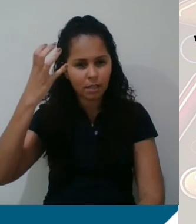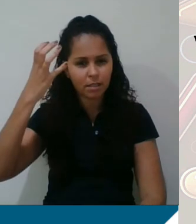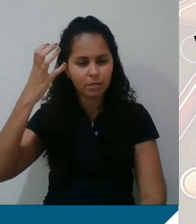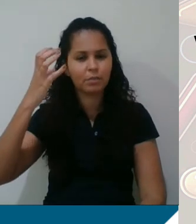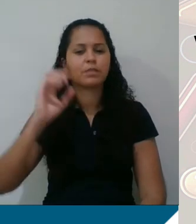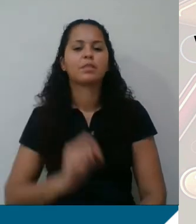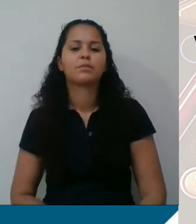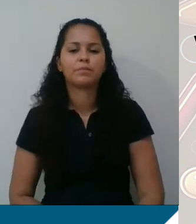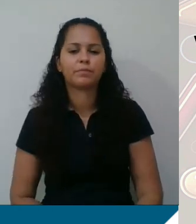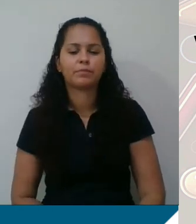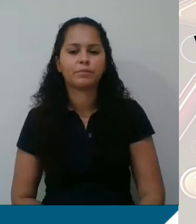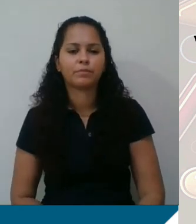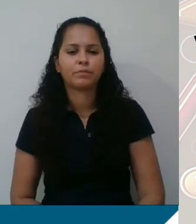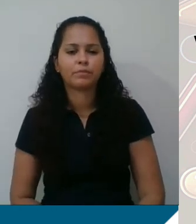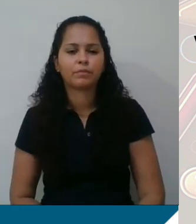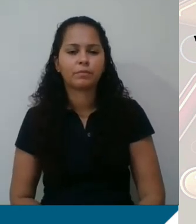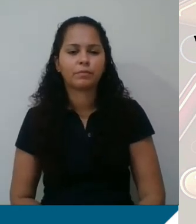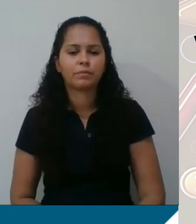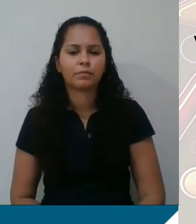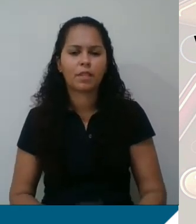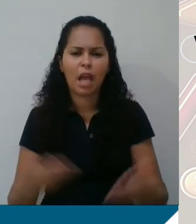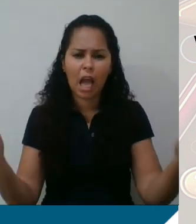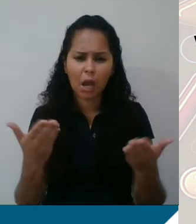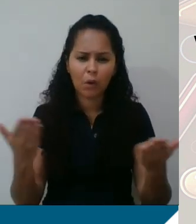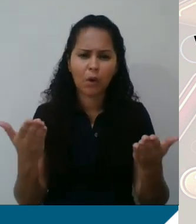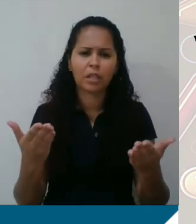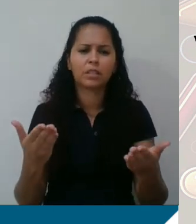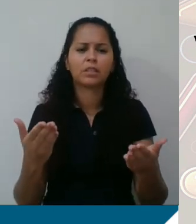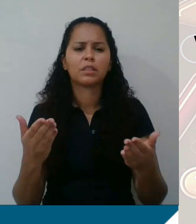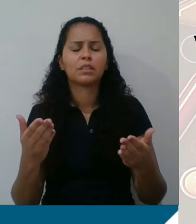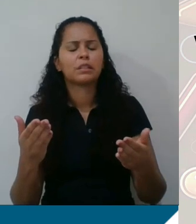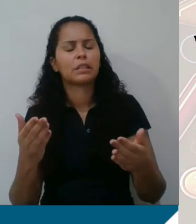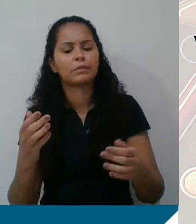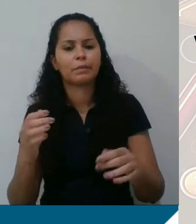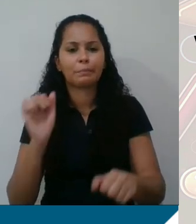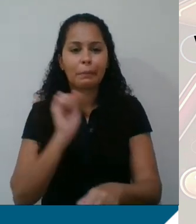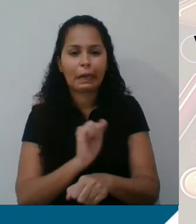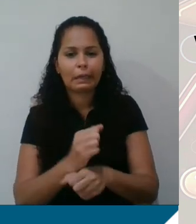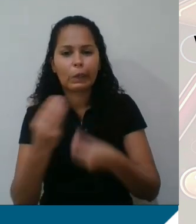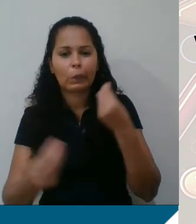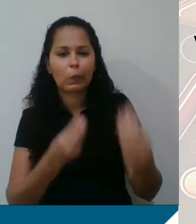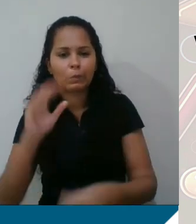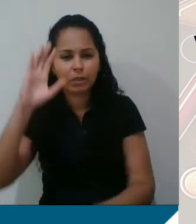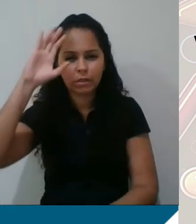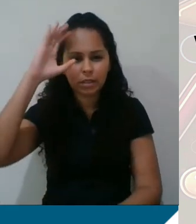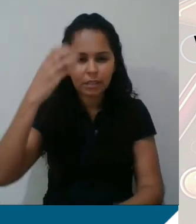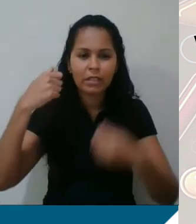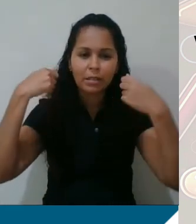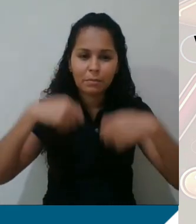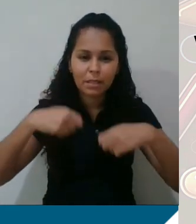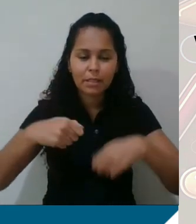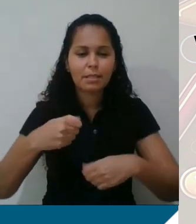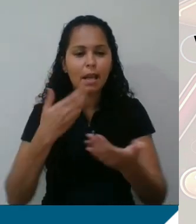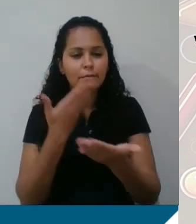resolver, que nós chamamos de equação exponencial. Com os recursos que nós temos até agora, ela vai ficar um pouco travada, porque agora a gente vai